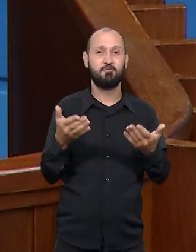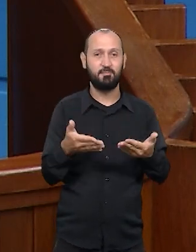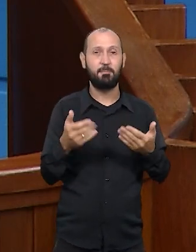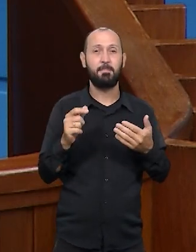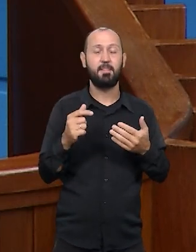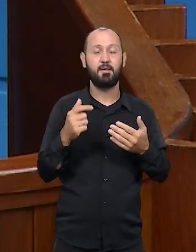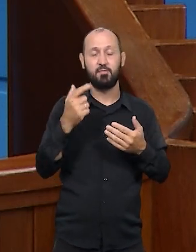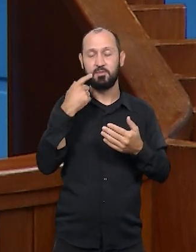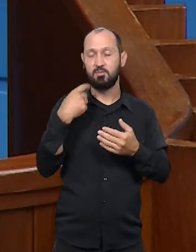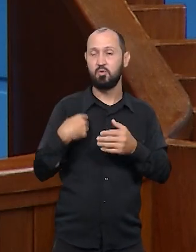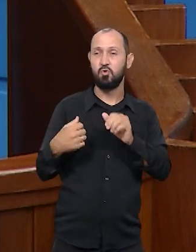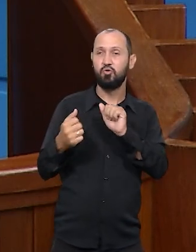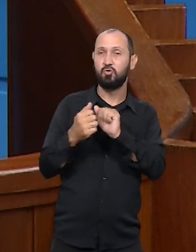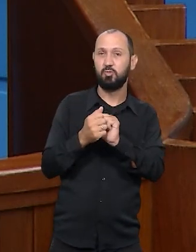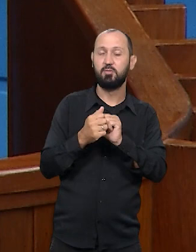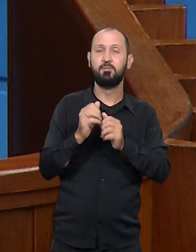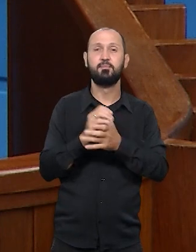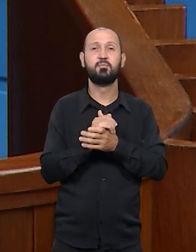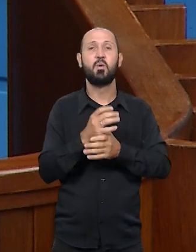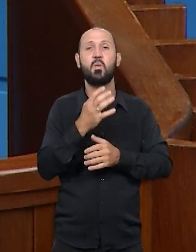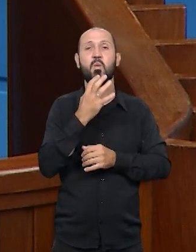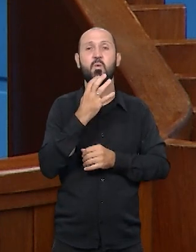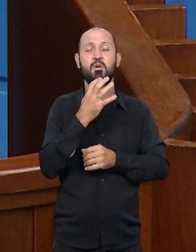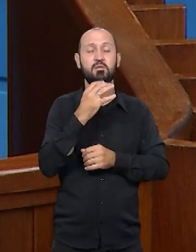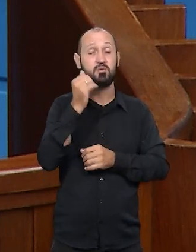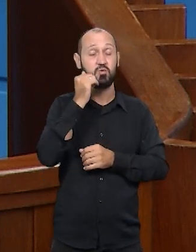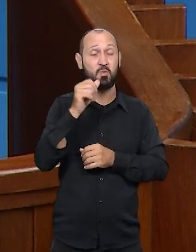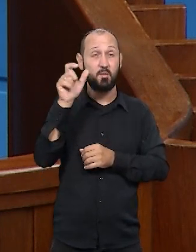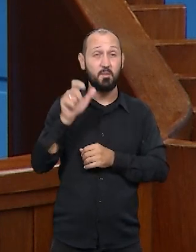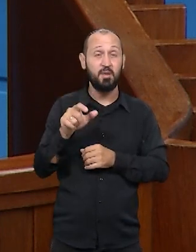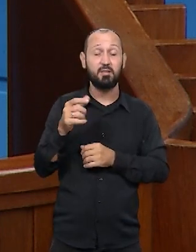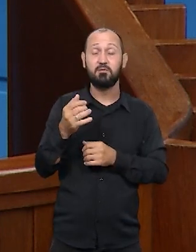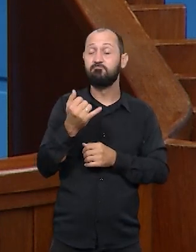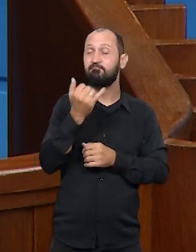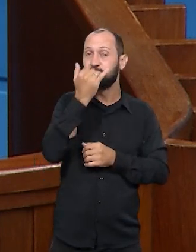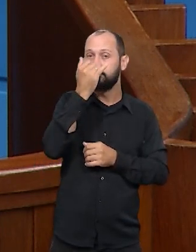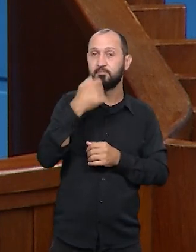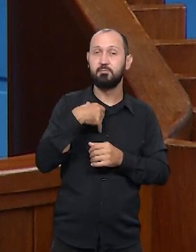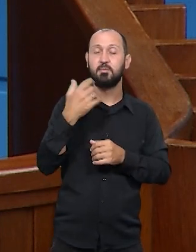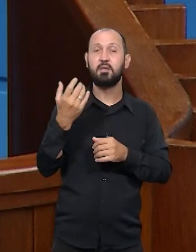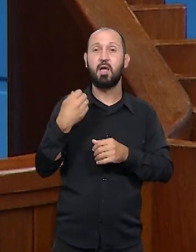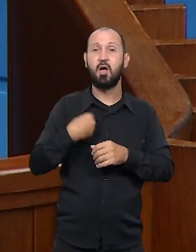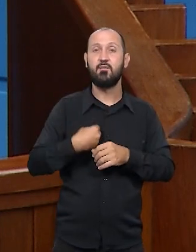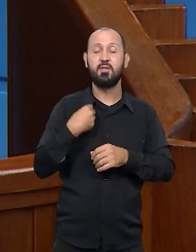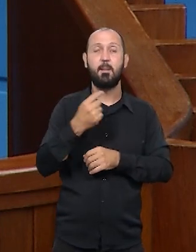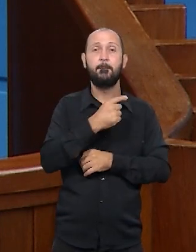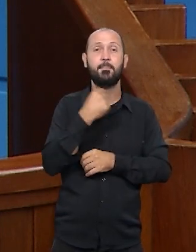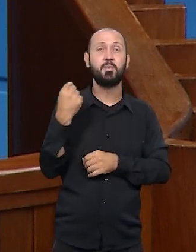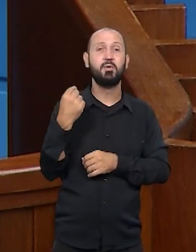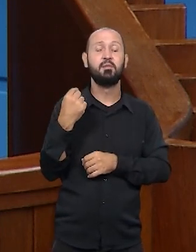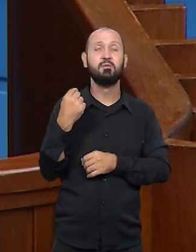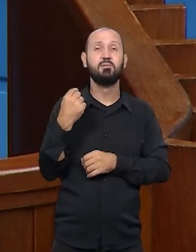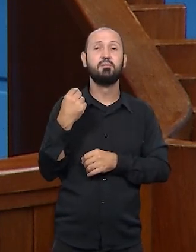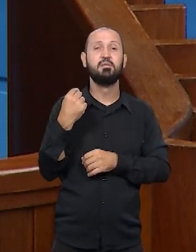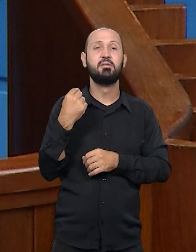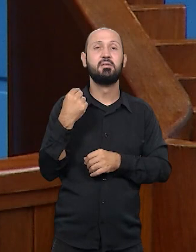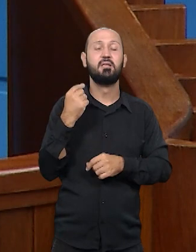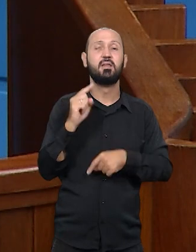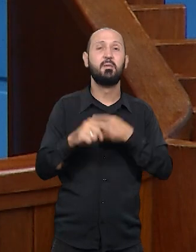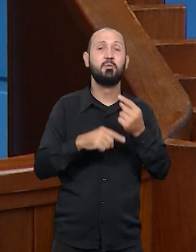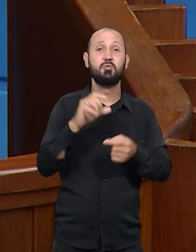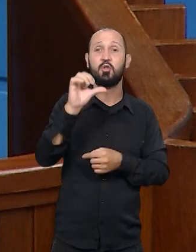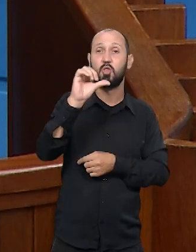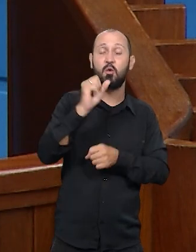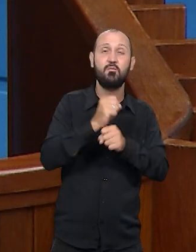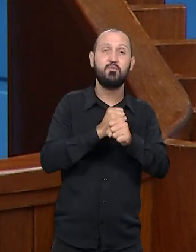acreditem os senhores e as senhoras que aqui nos prestigiam eu conheci um caso de uma senhora que lamentavelmente perdeu a